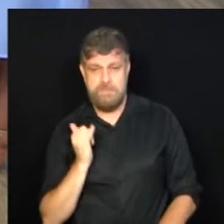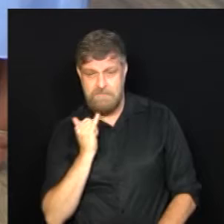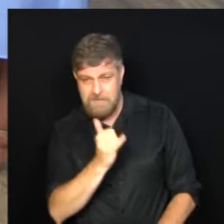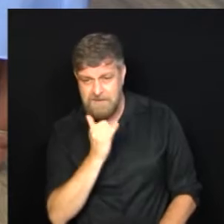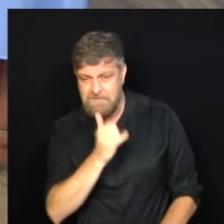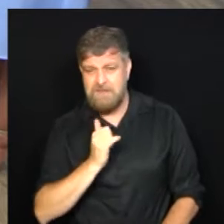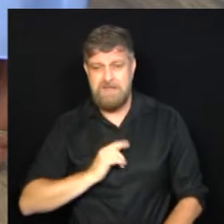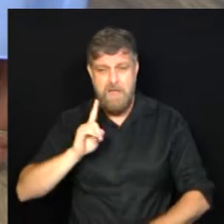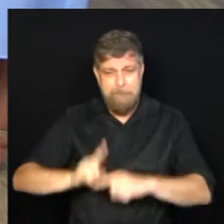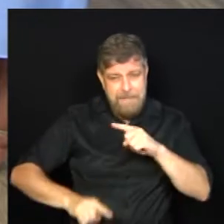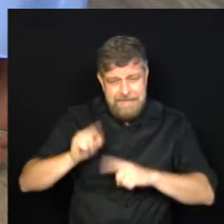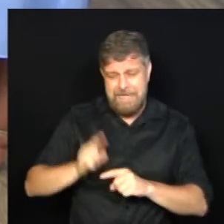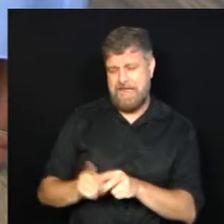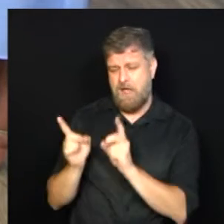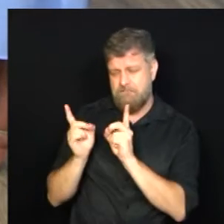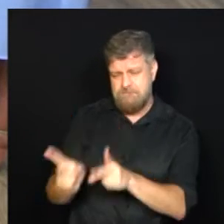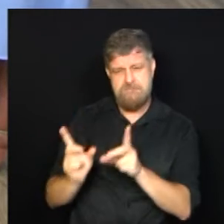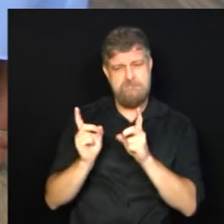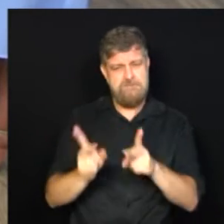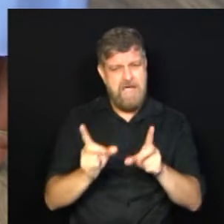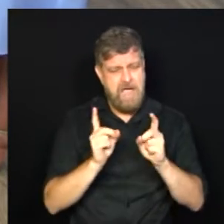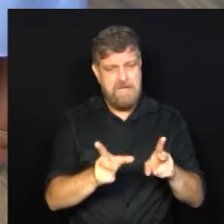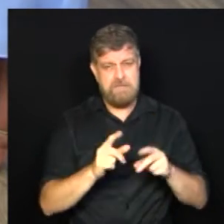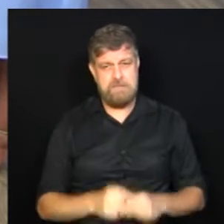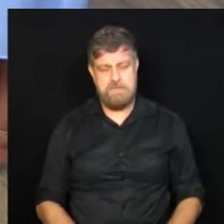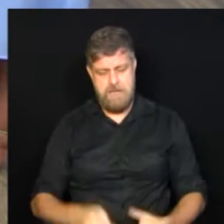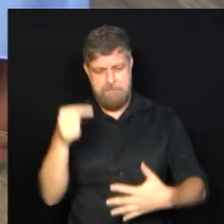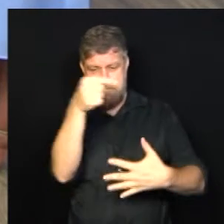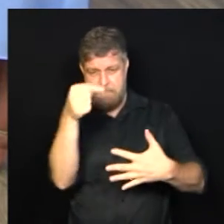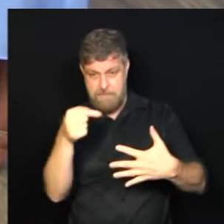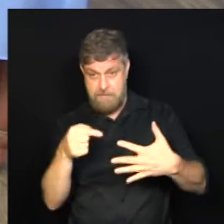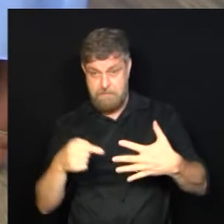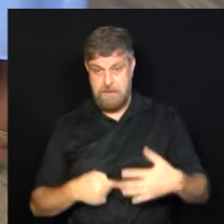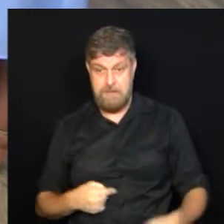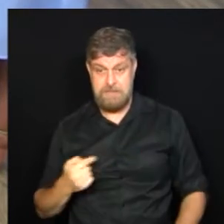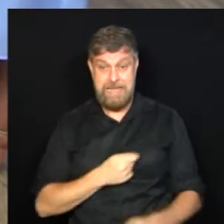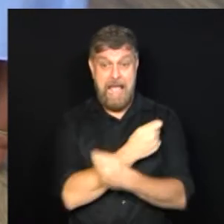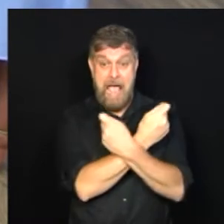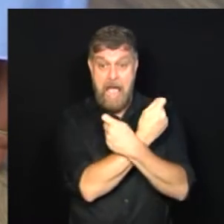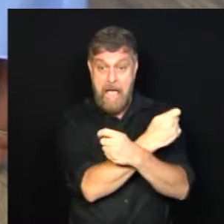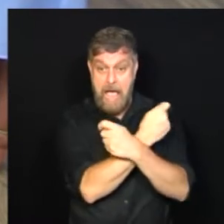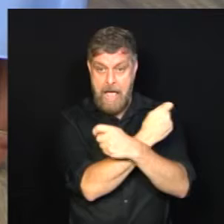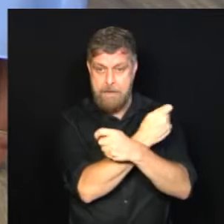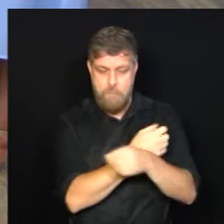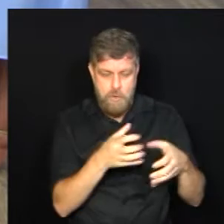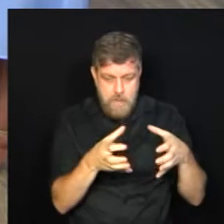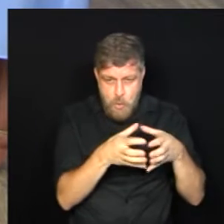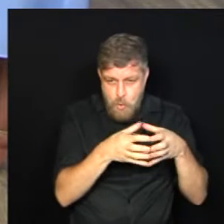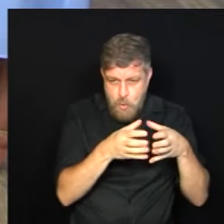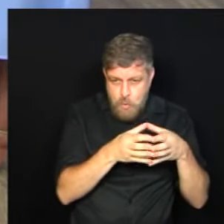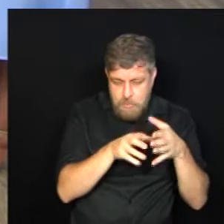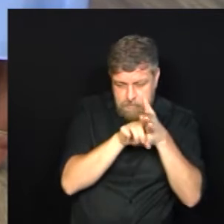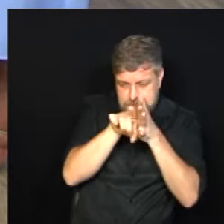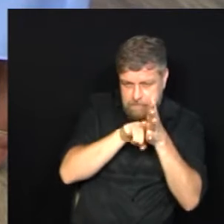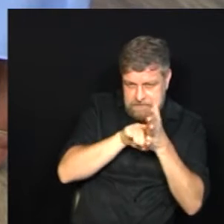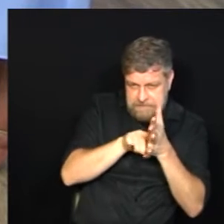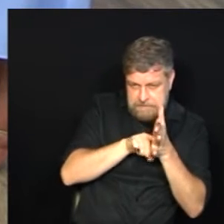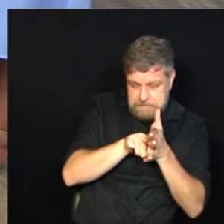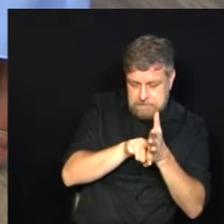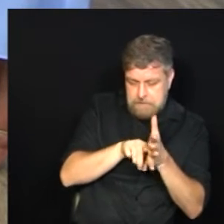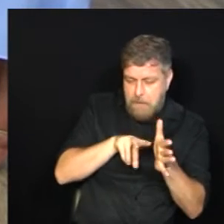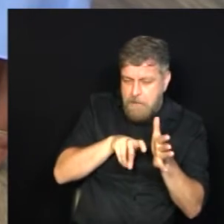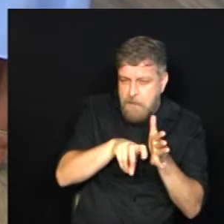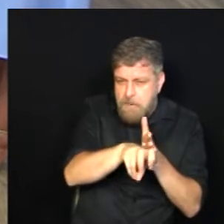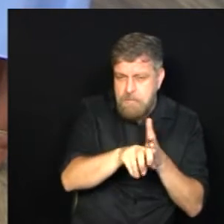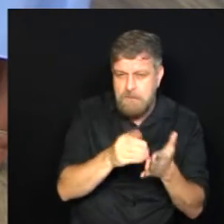de produtos, de uma série de coisas. E o Observatório da PUC Campinas fez um estudo analisando